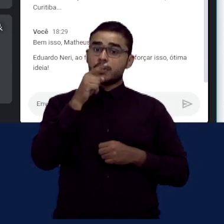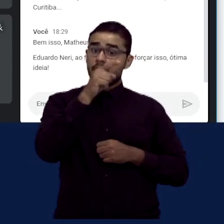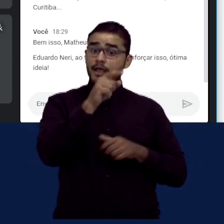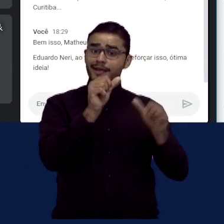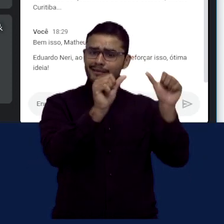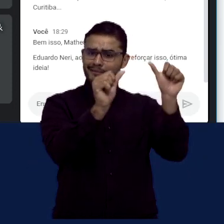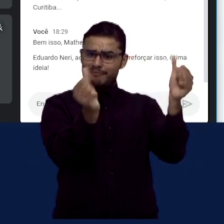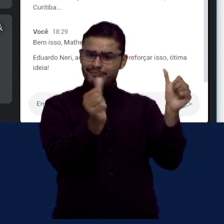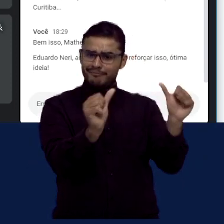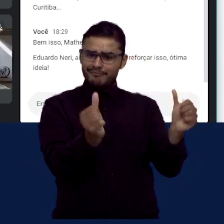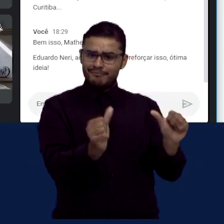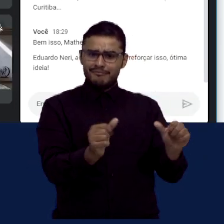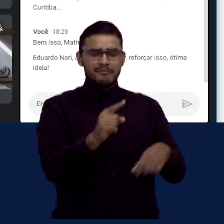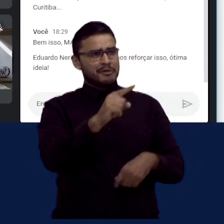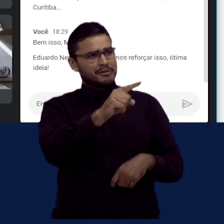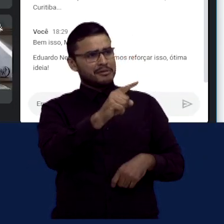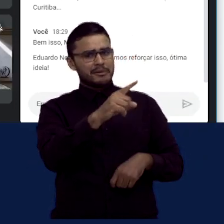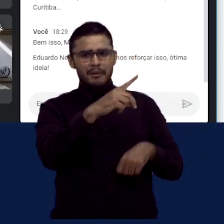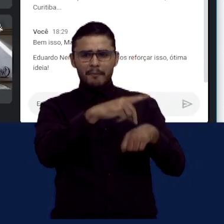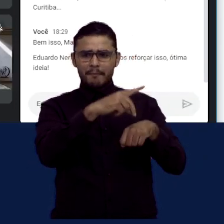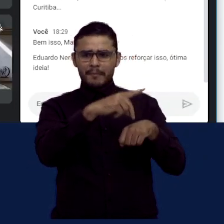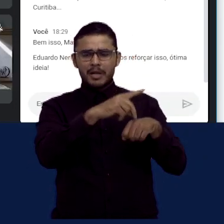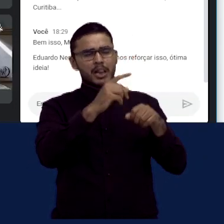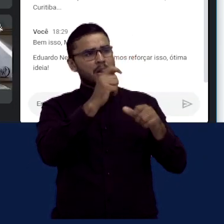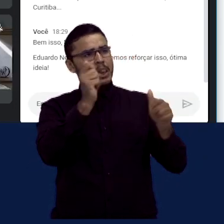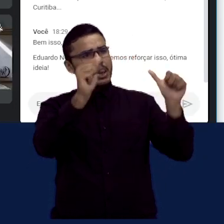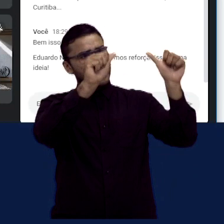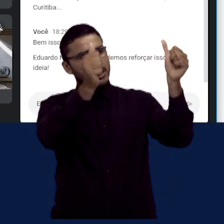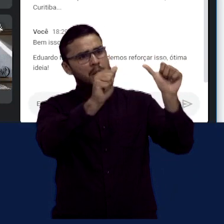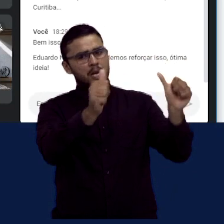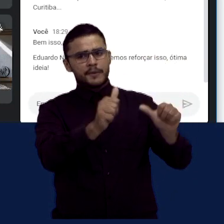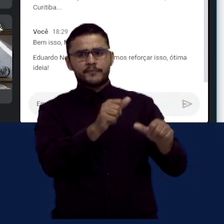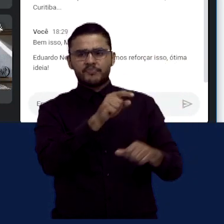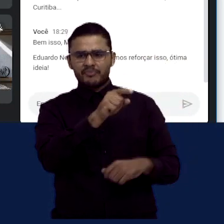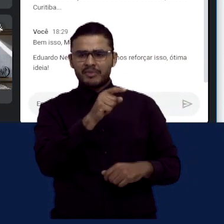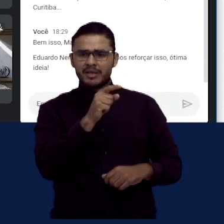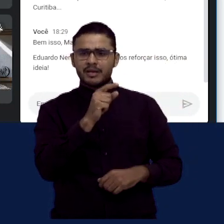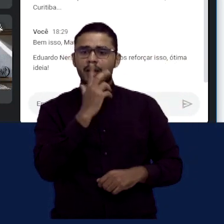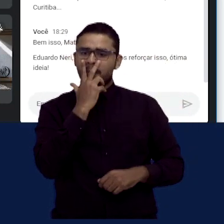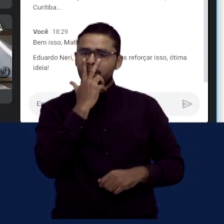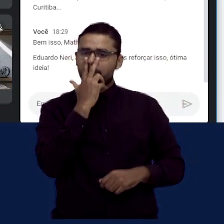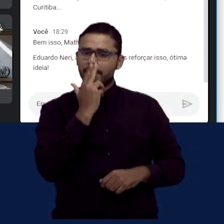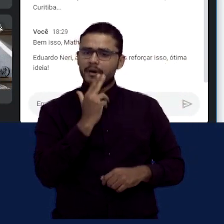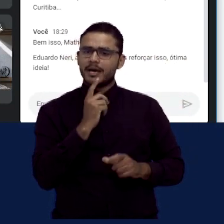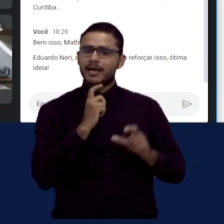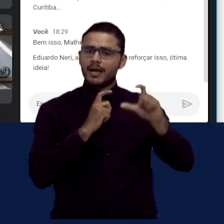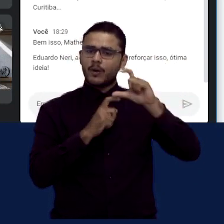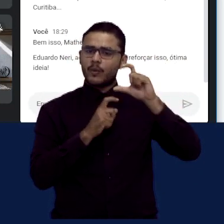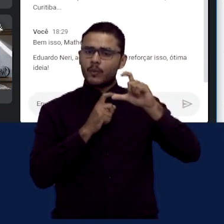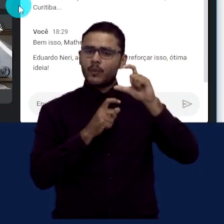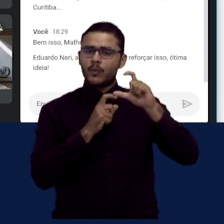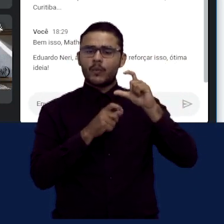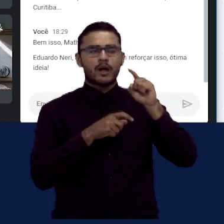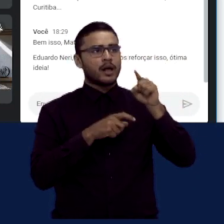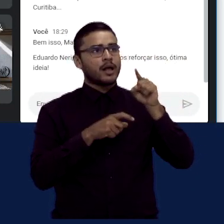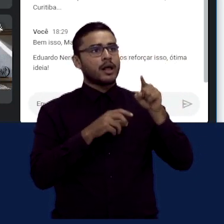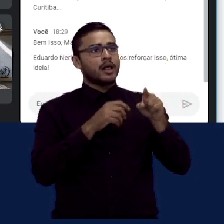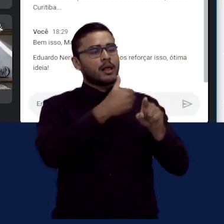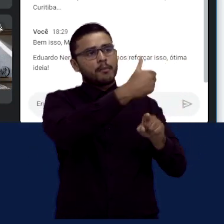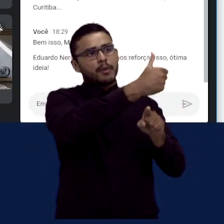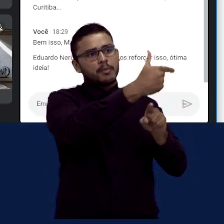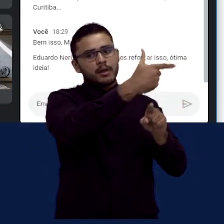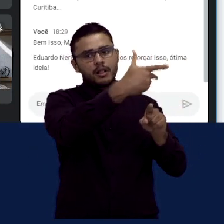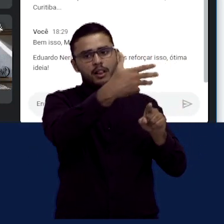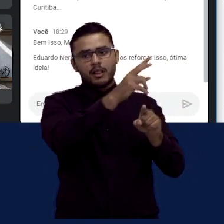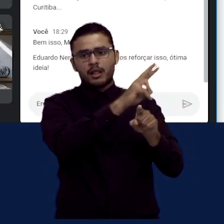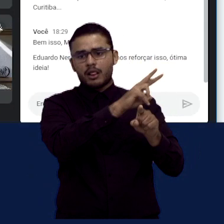esculturas pareçam realmente quadrinhos de alguma forma, né? Se utiliza da linguagem das histórias em quadrinhos. Isso ao